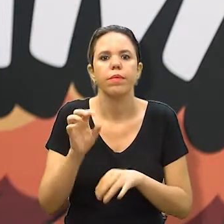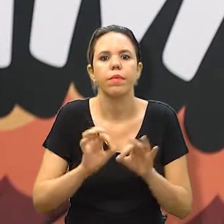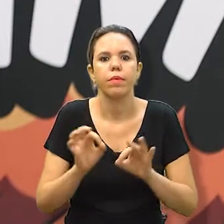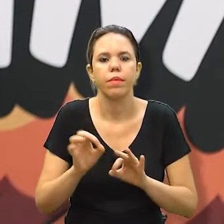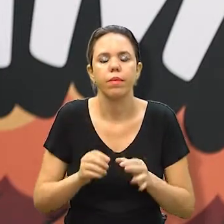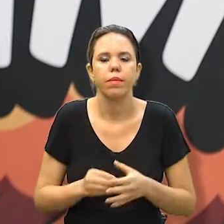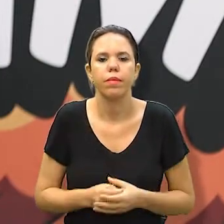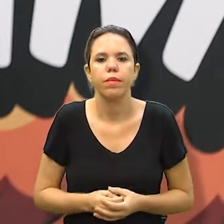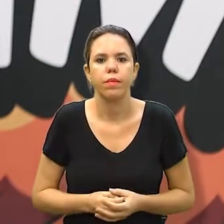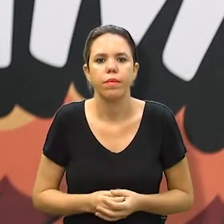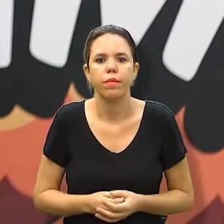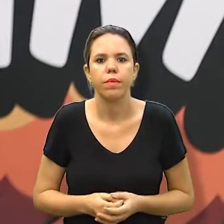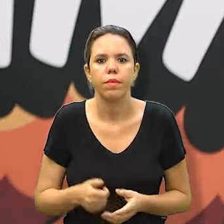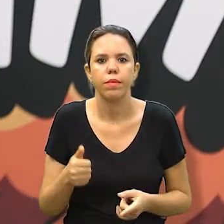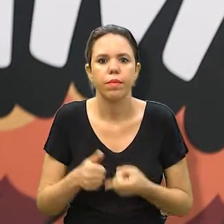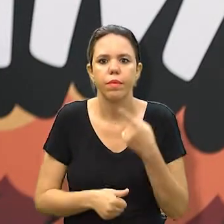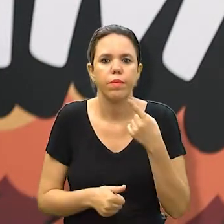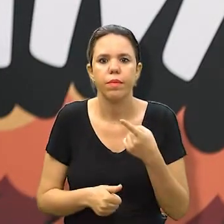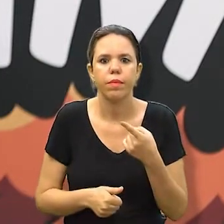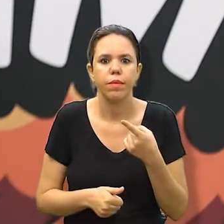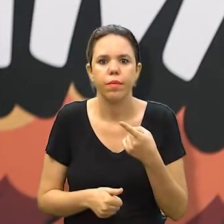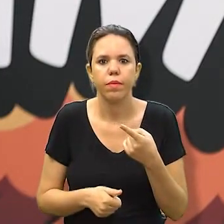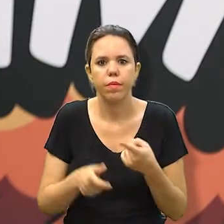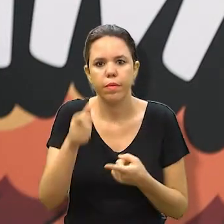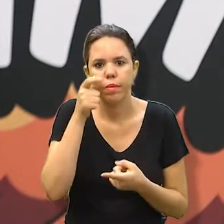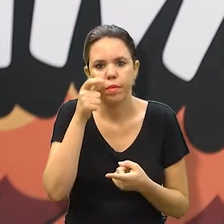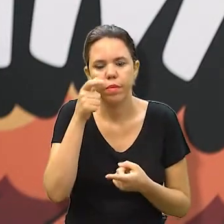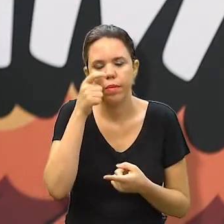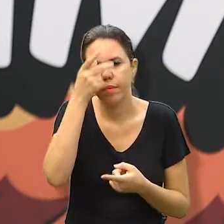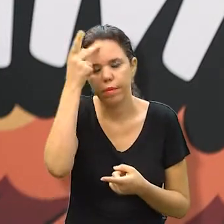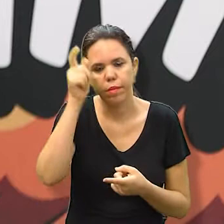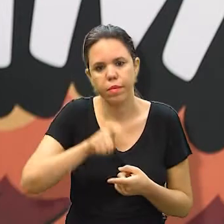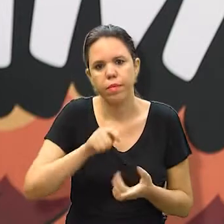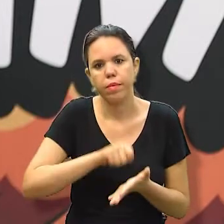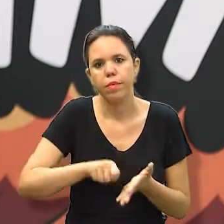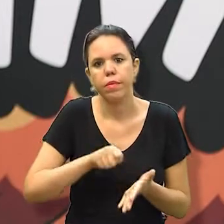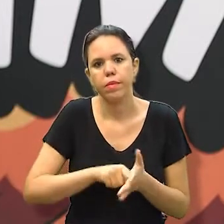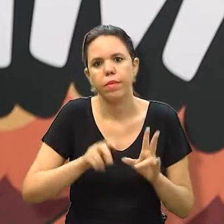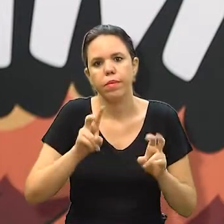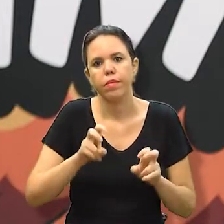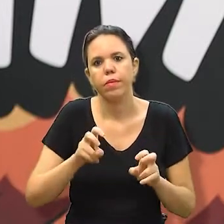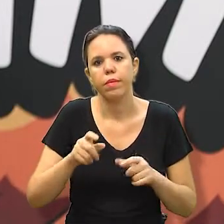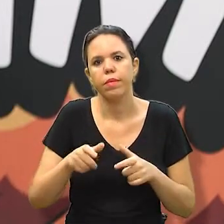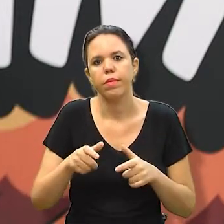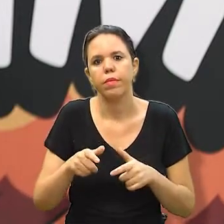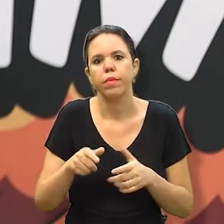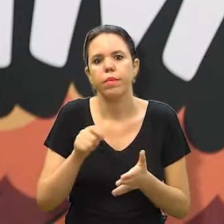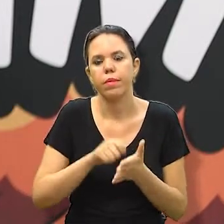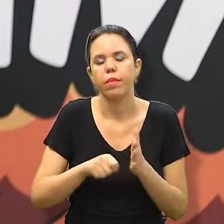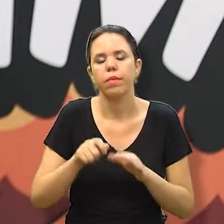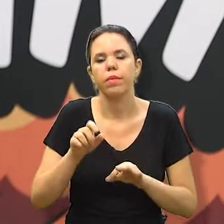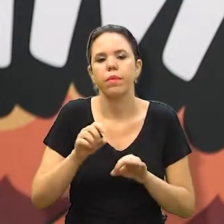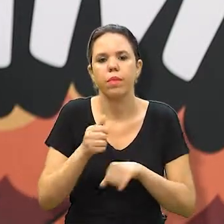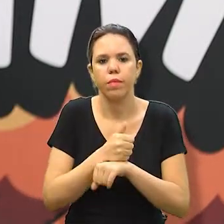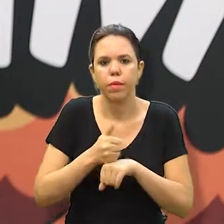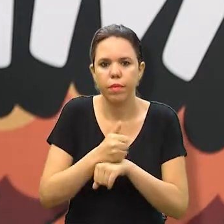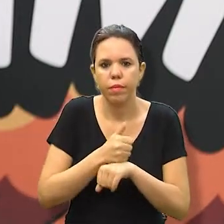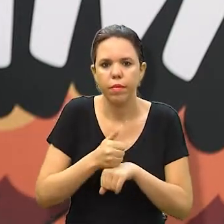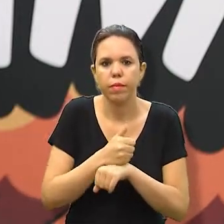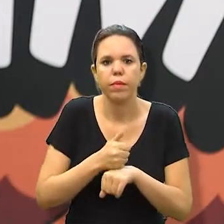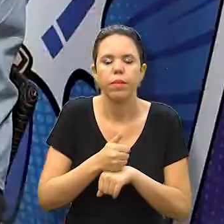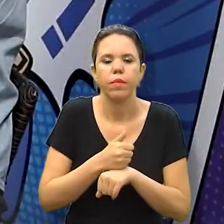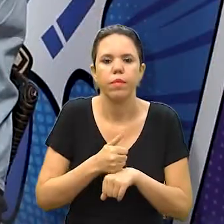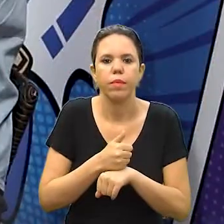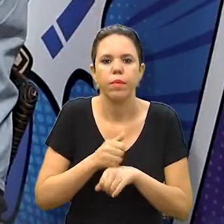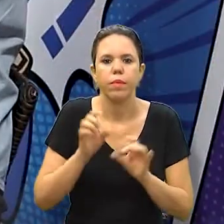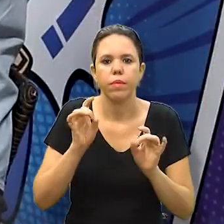a sua obra é a primeira vez que eu vejo alguém que escreve sobre o mercado editorial. É um